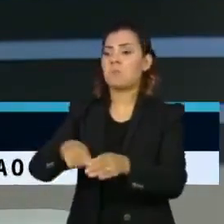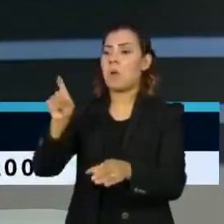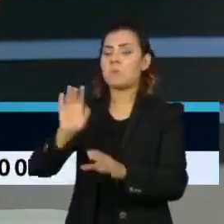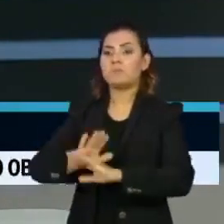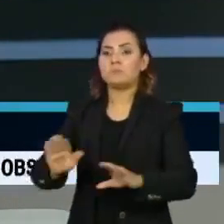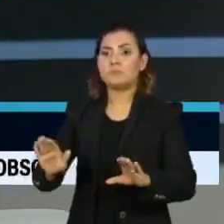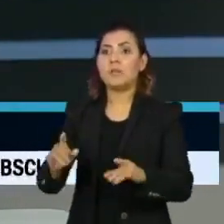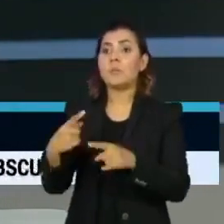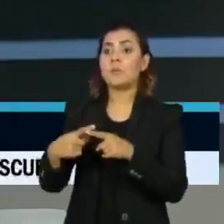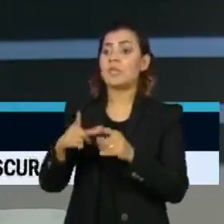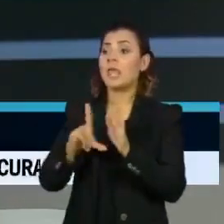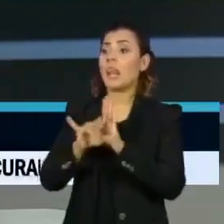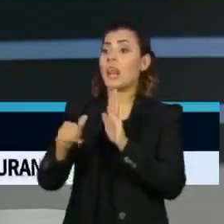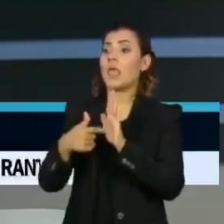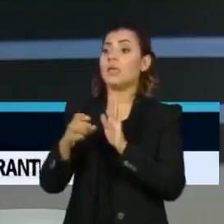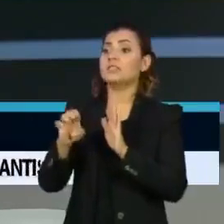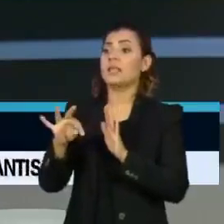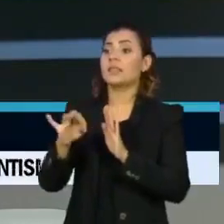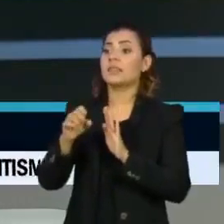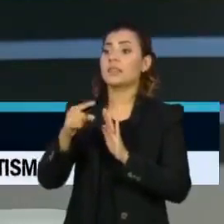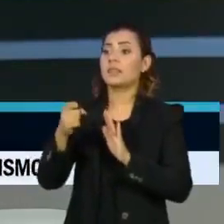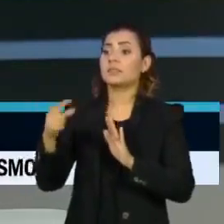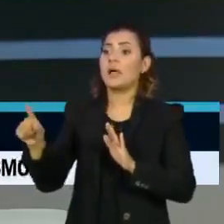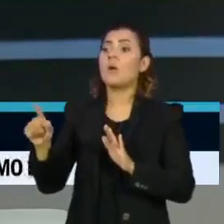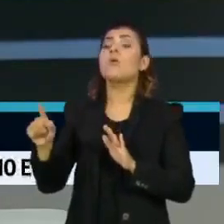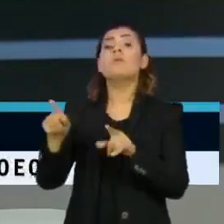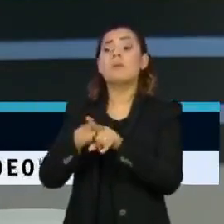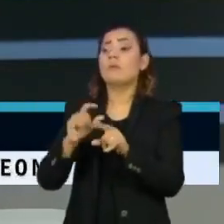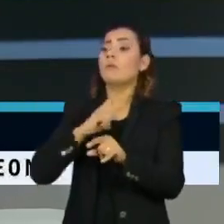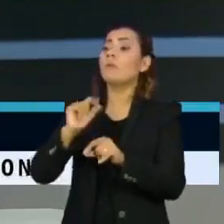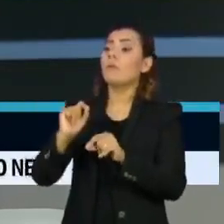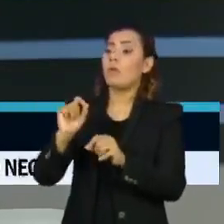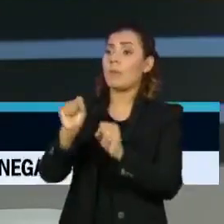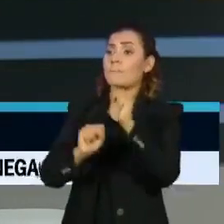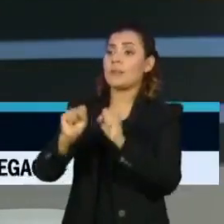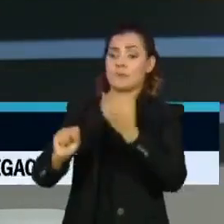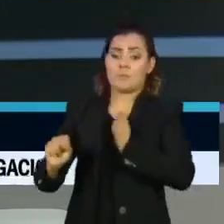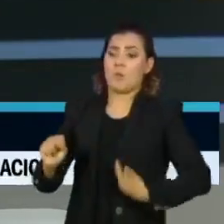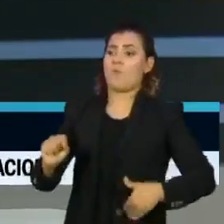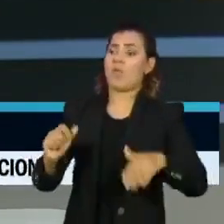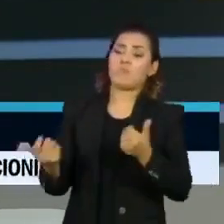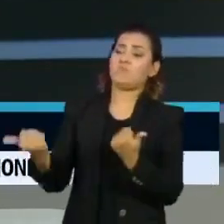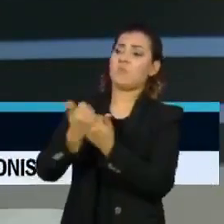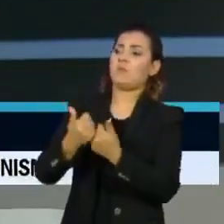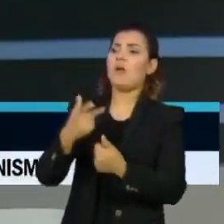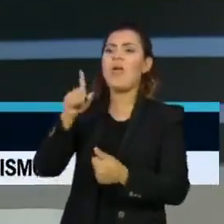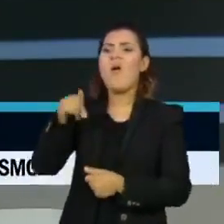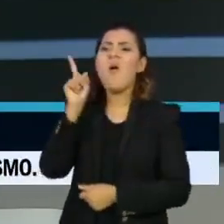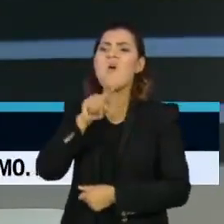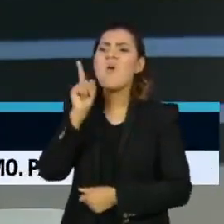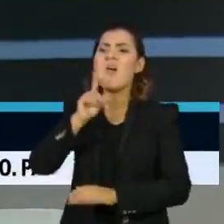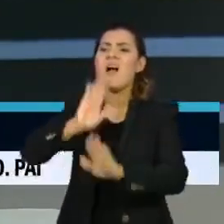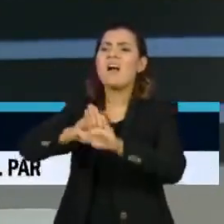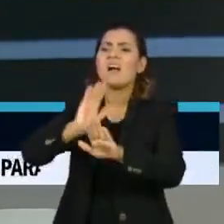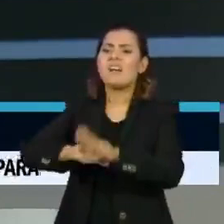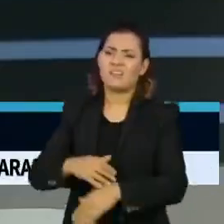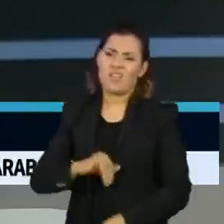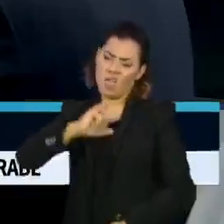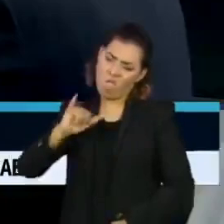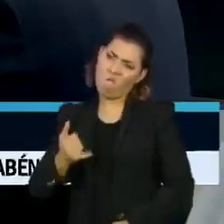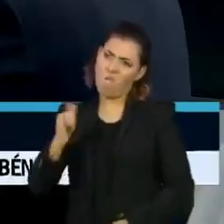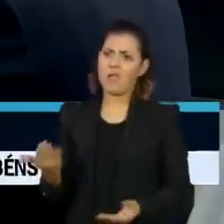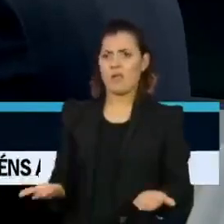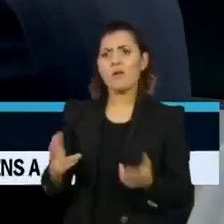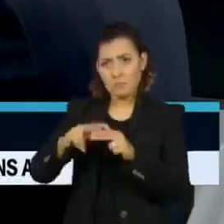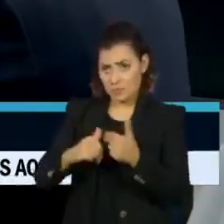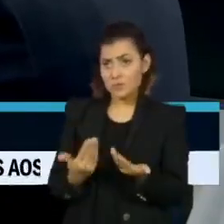B3, porque tem a lei das estatais e eu obedeço à lei das estatais. Puro oportunismo. Né? Então, onde eu quero chegar é que essa questão de